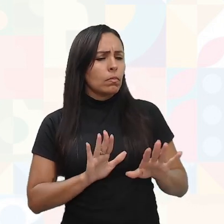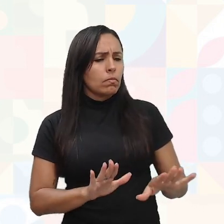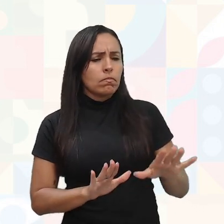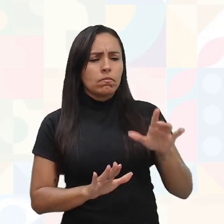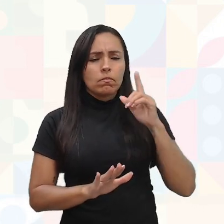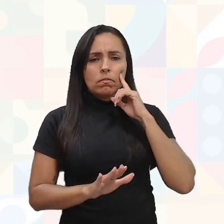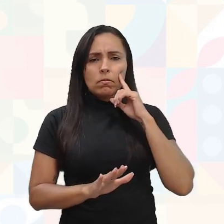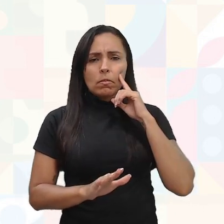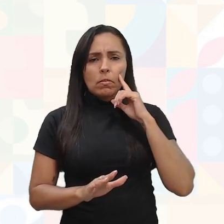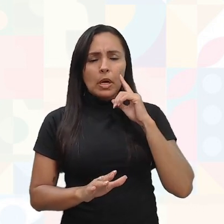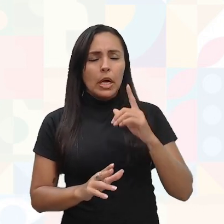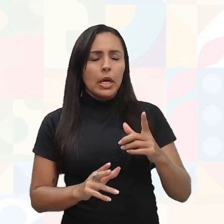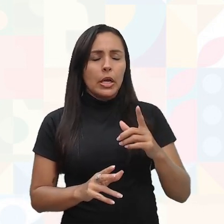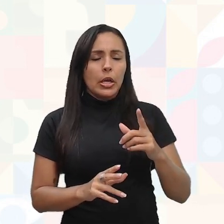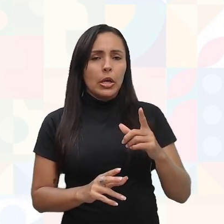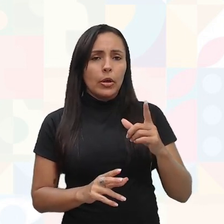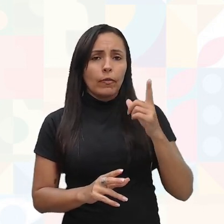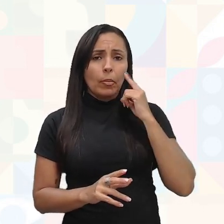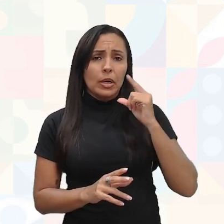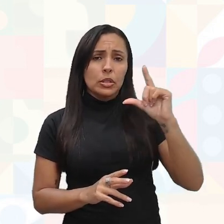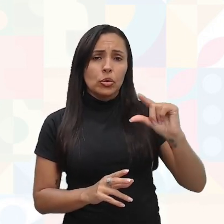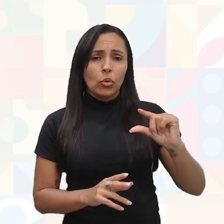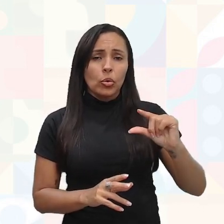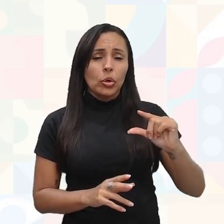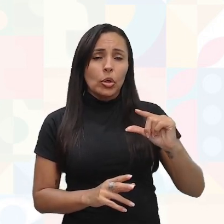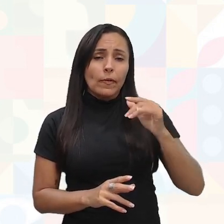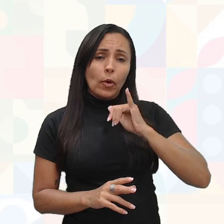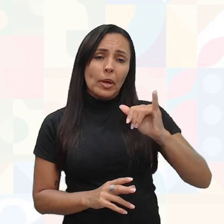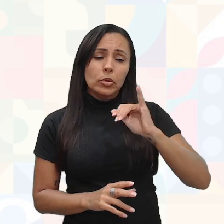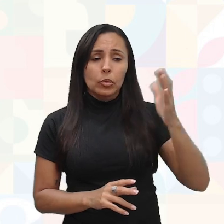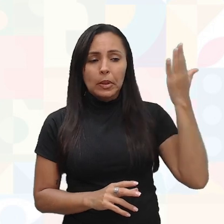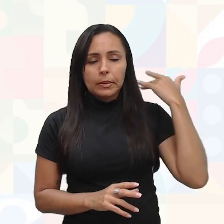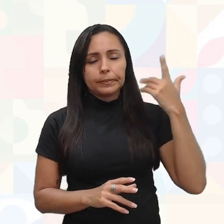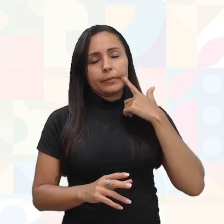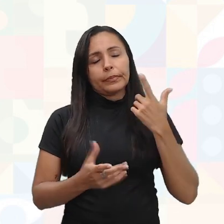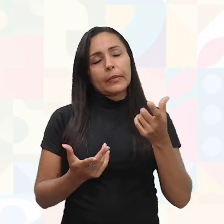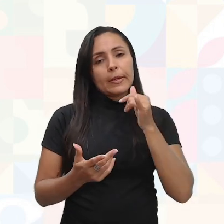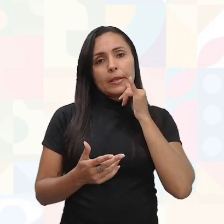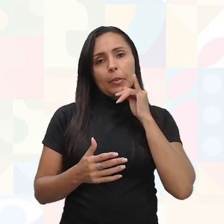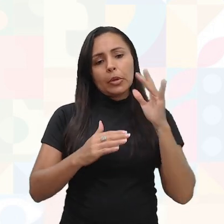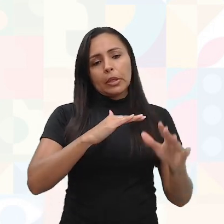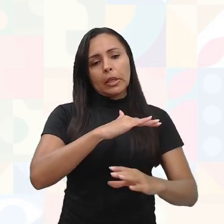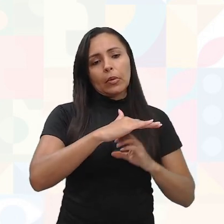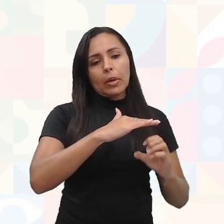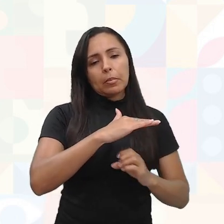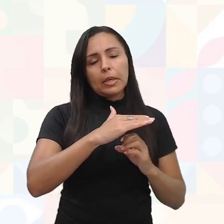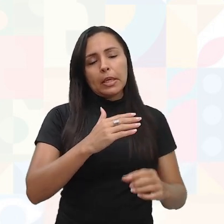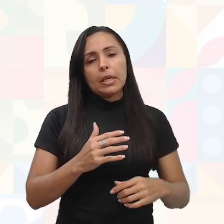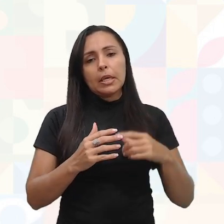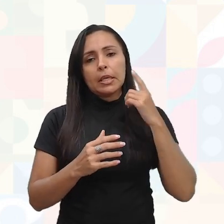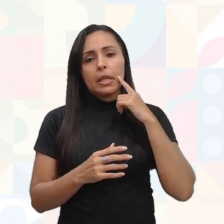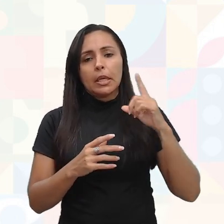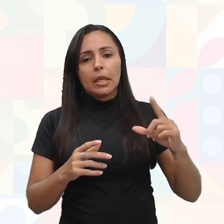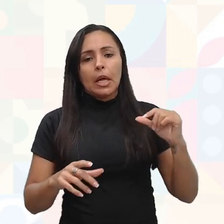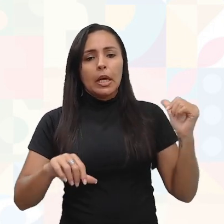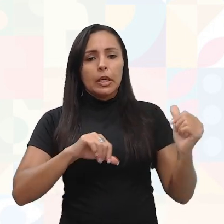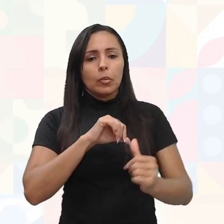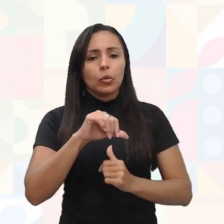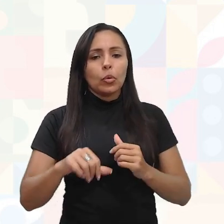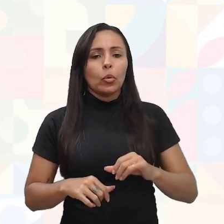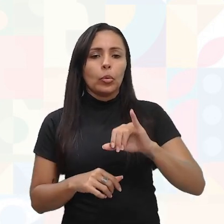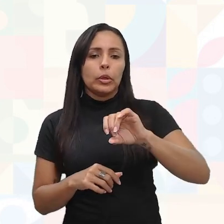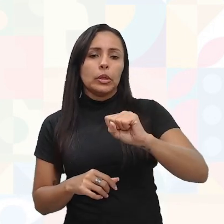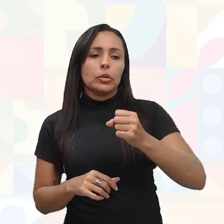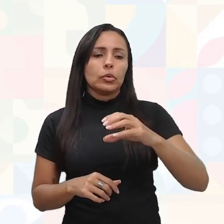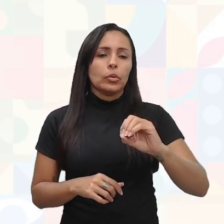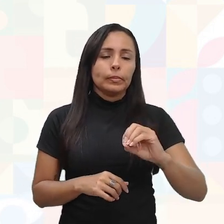né, menos atualizadas. Tipo assim, você tem uma empresa que passou por uma certificação ISO, então você